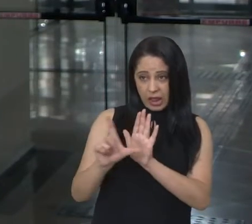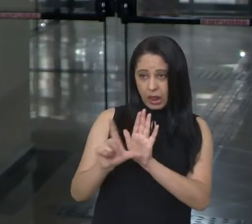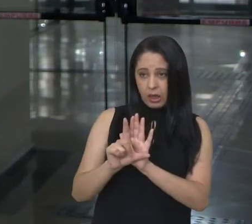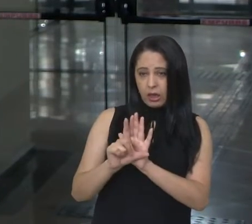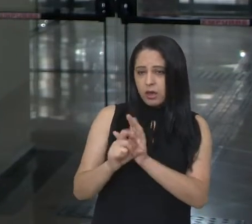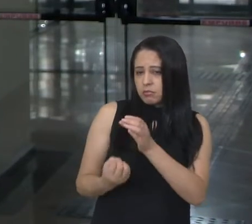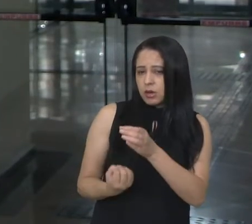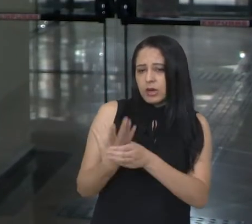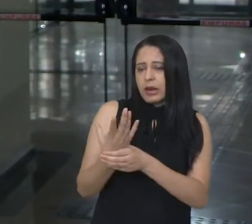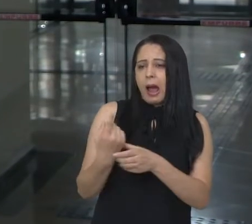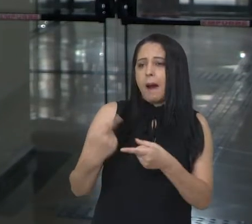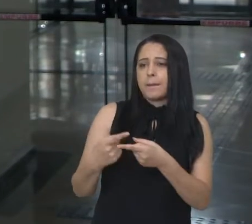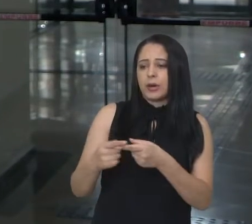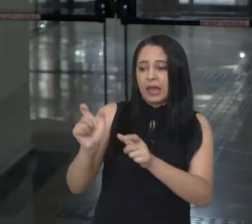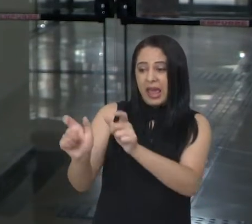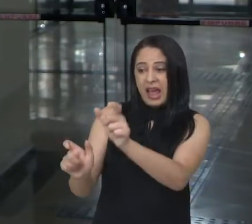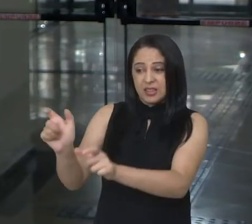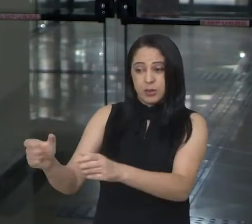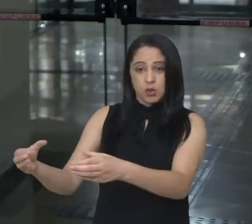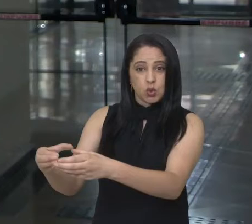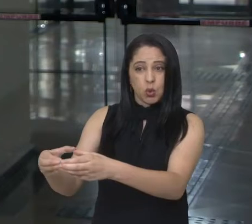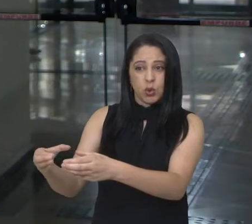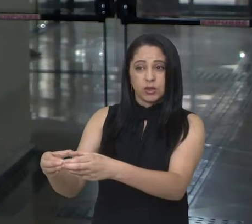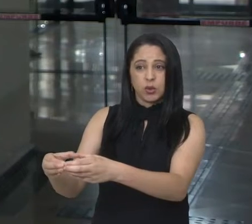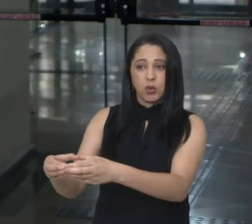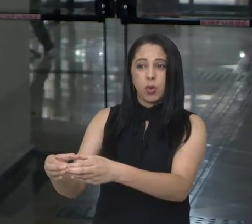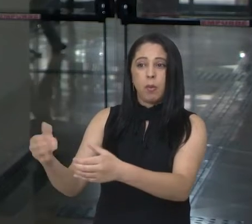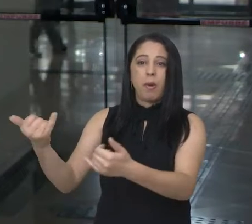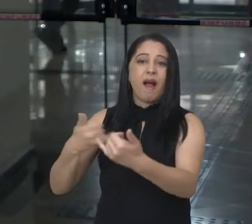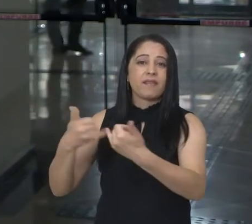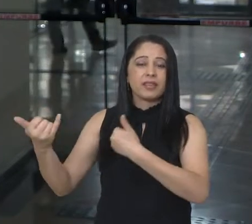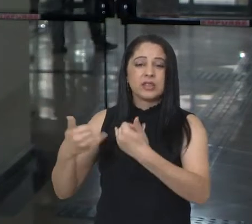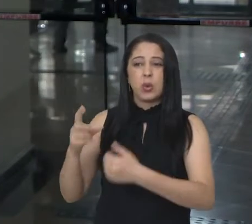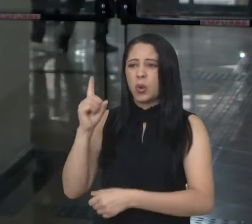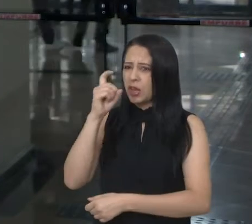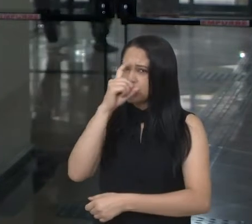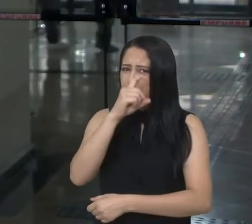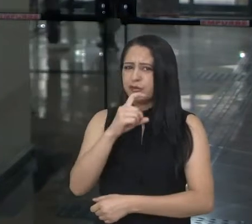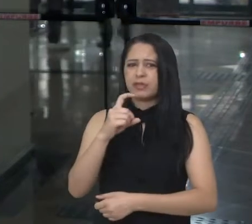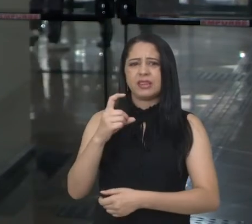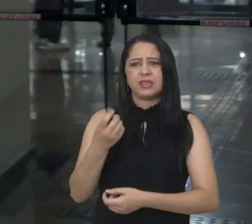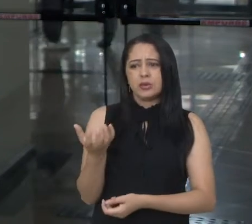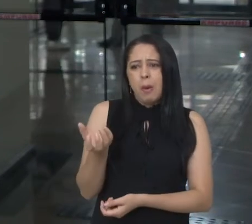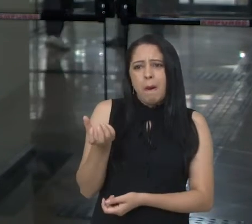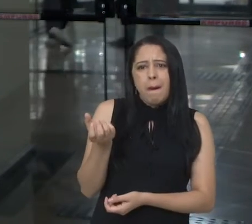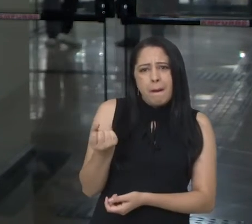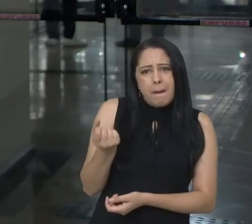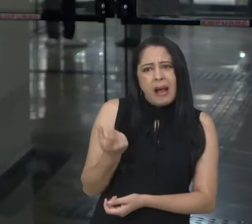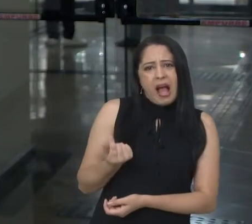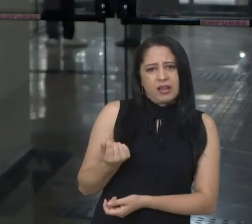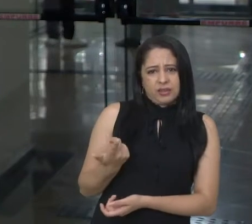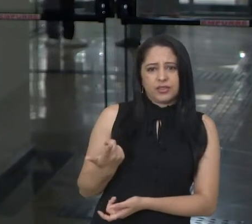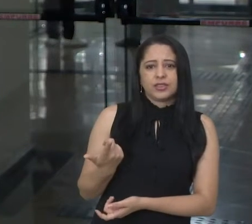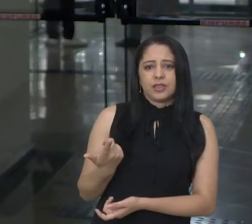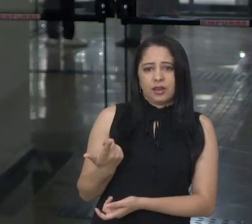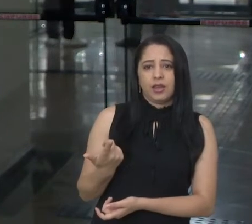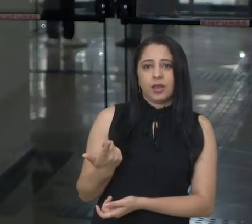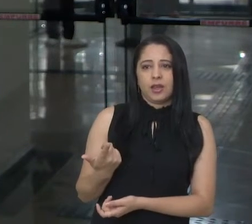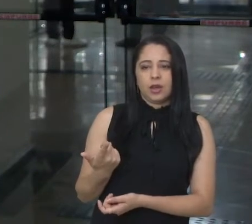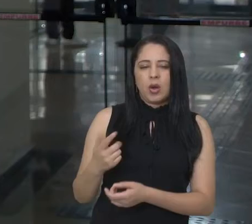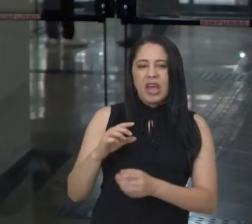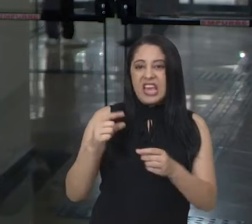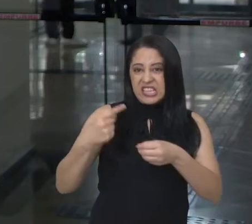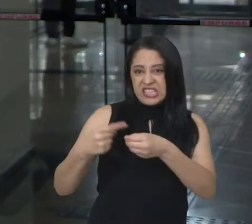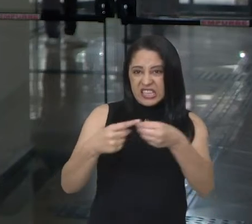de pessoas de baixa estatura, que elas estavam com dificuldade de acessar os caixas eletrônicos, então pediu, que